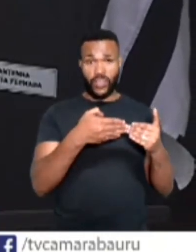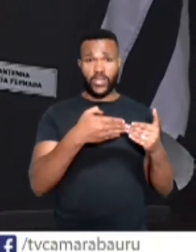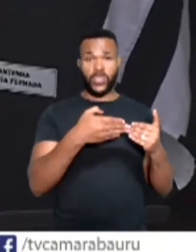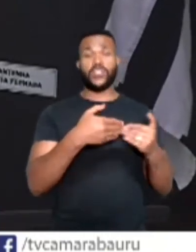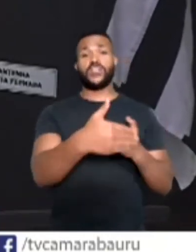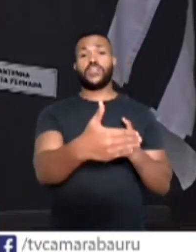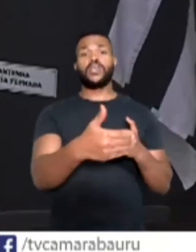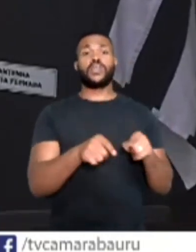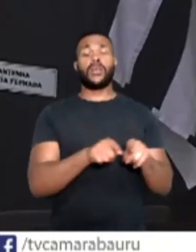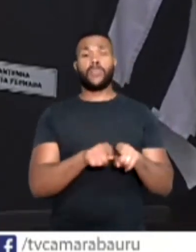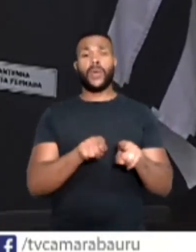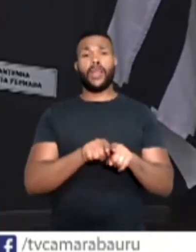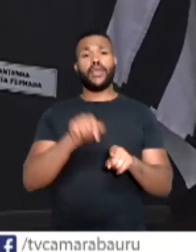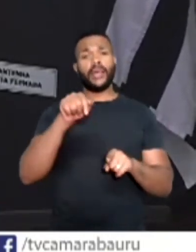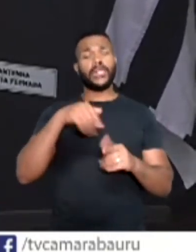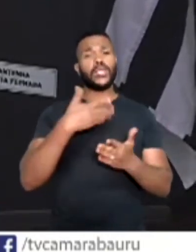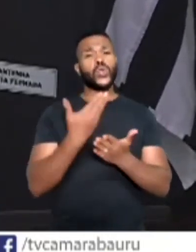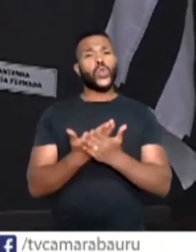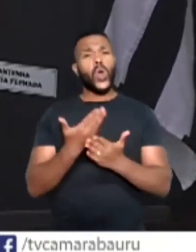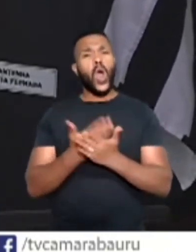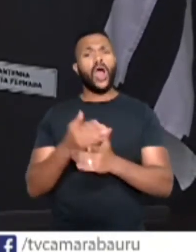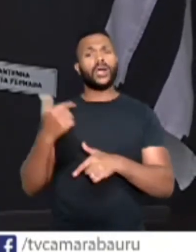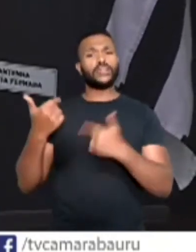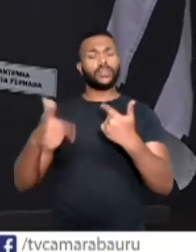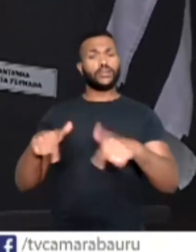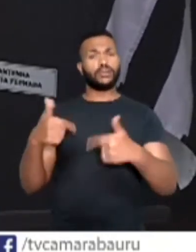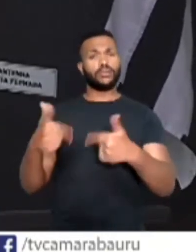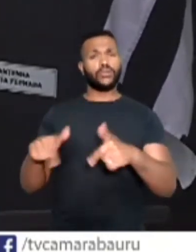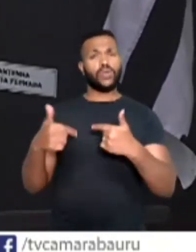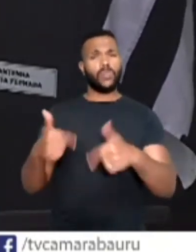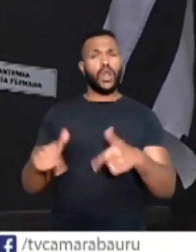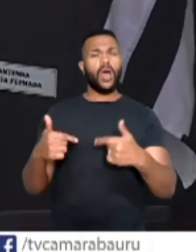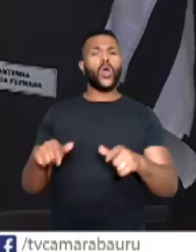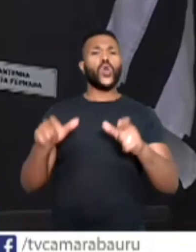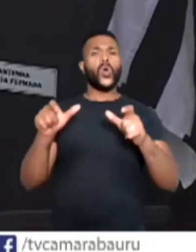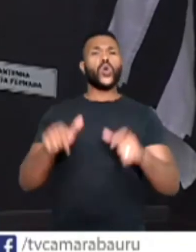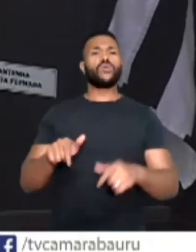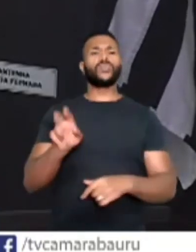na escola, no trabalho, aonde você exerce a sua